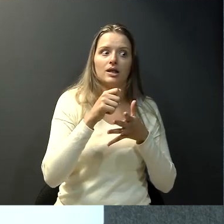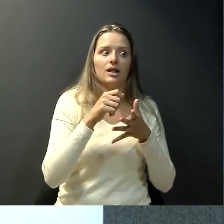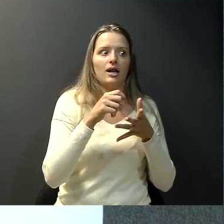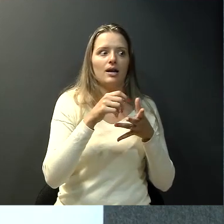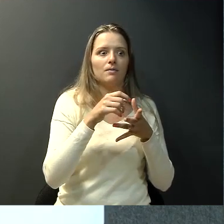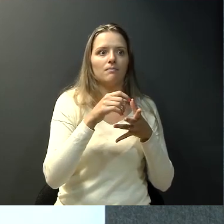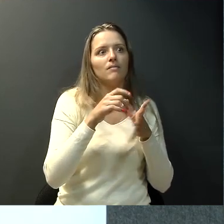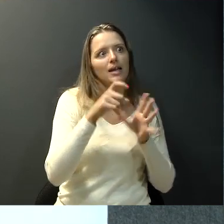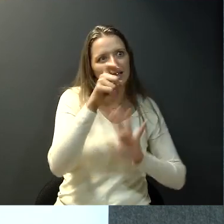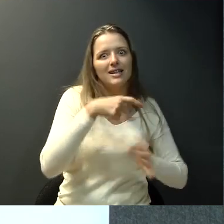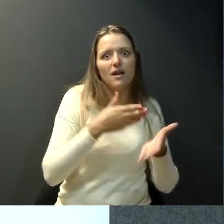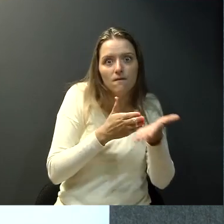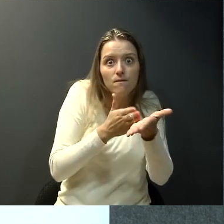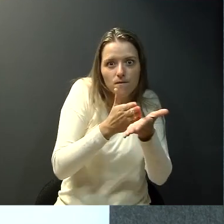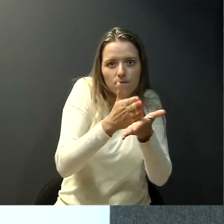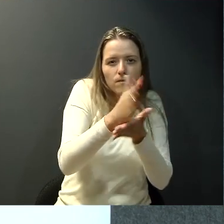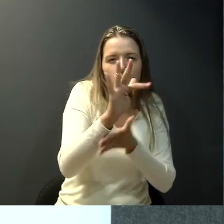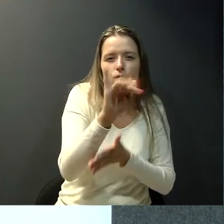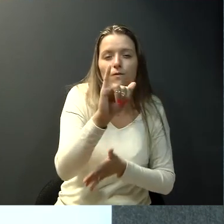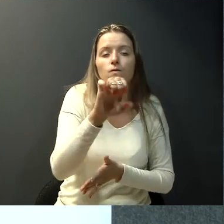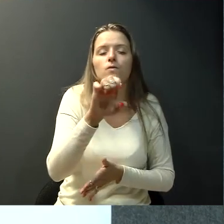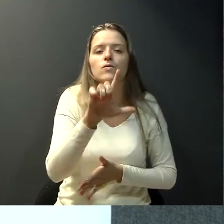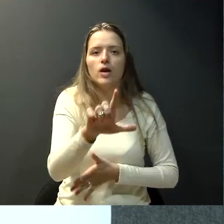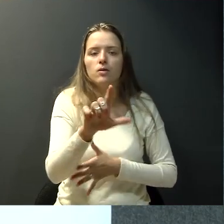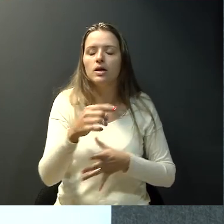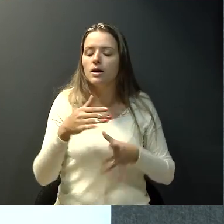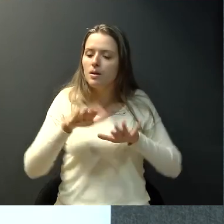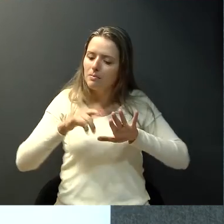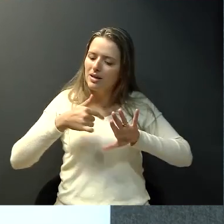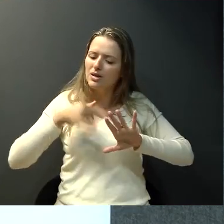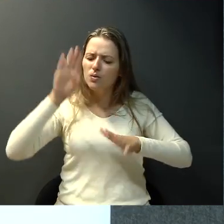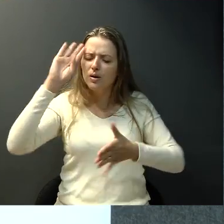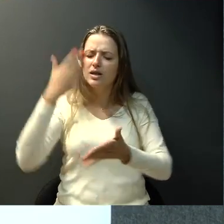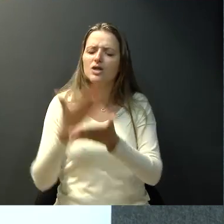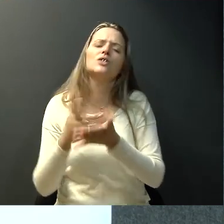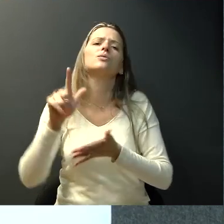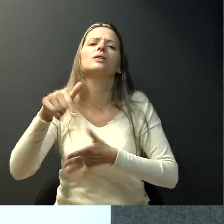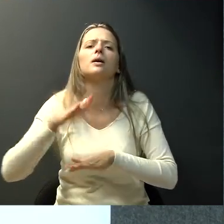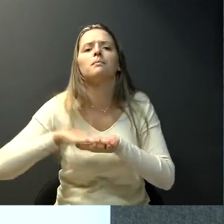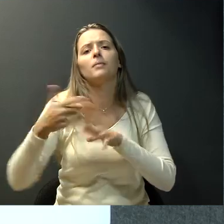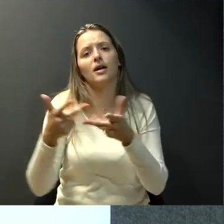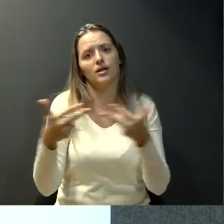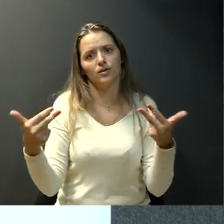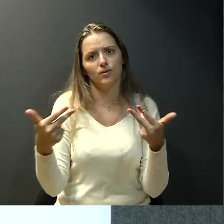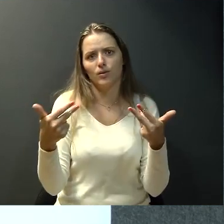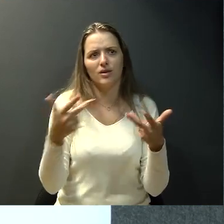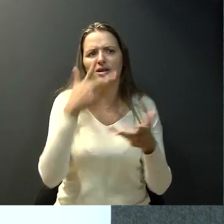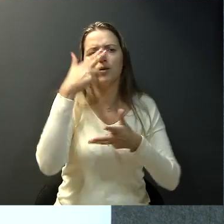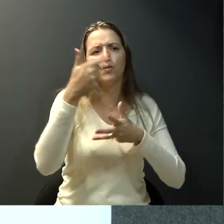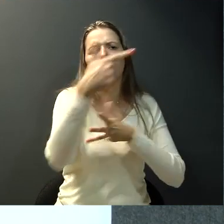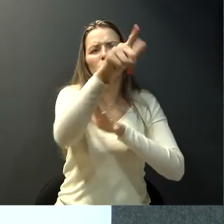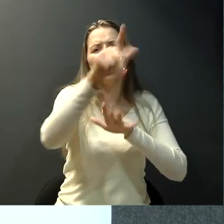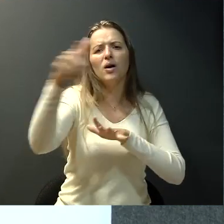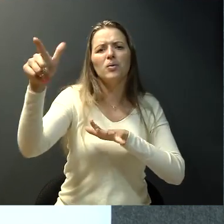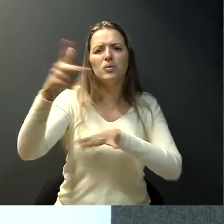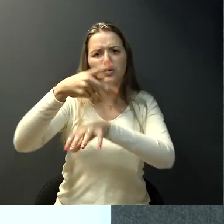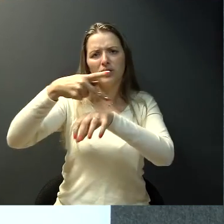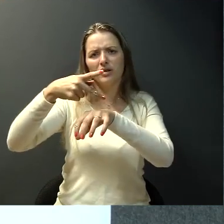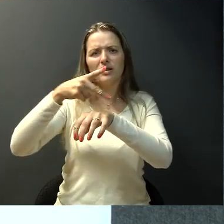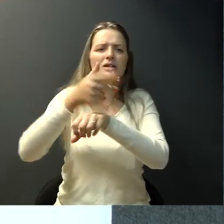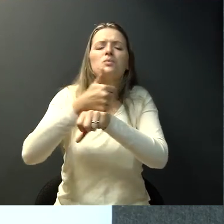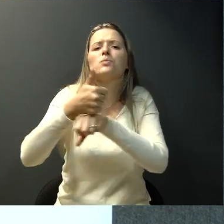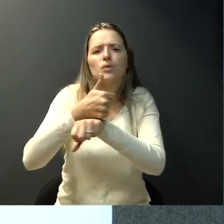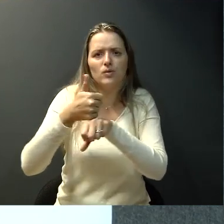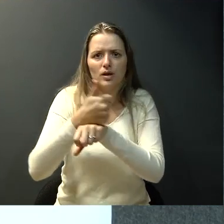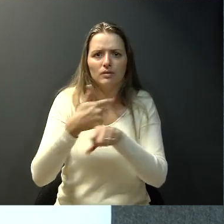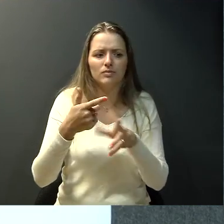está falando e acabou por ali. Eu acho que é algo mais, tu se envolve, como em qualquer outra profissão, tu se envolve.